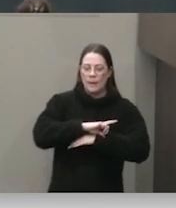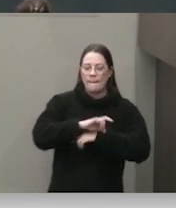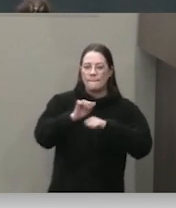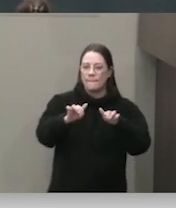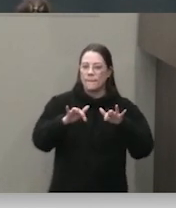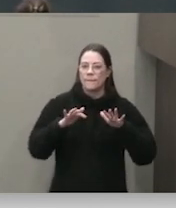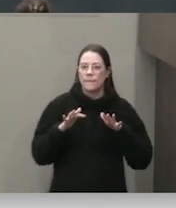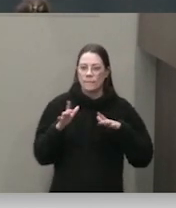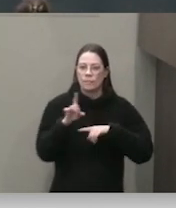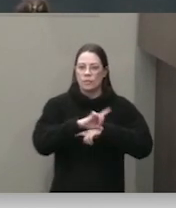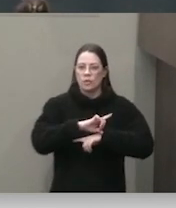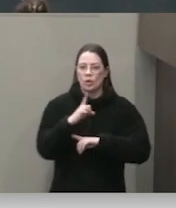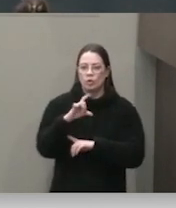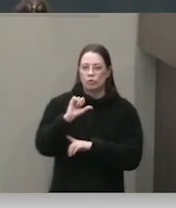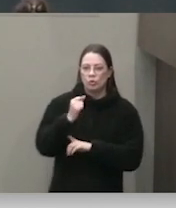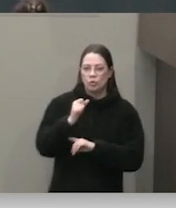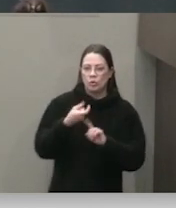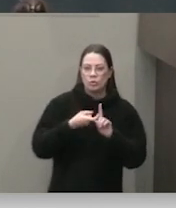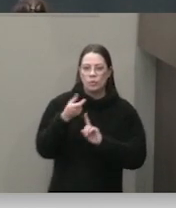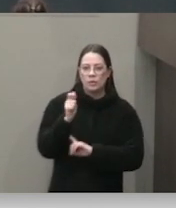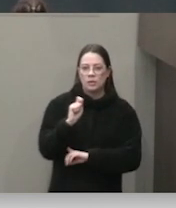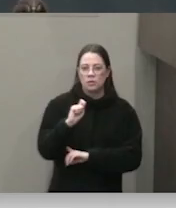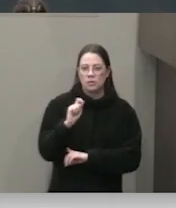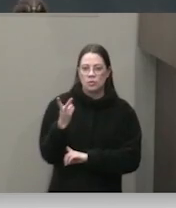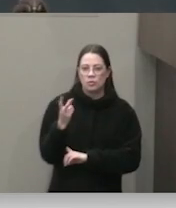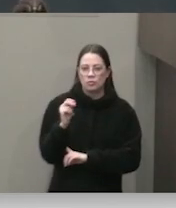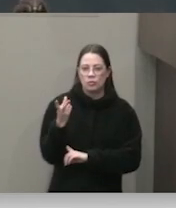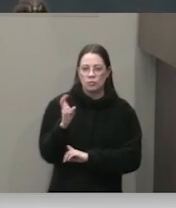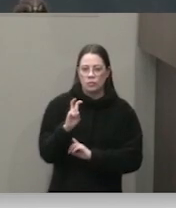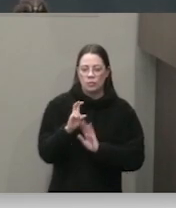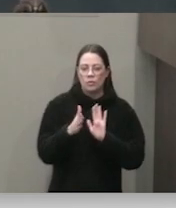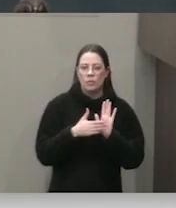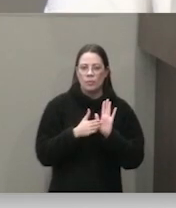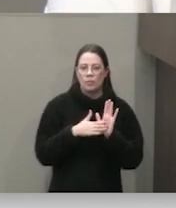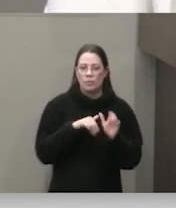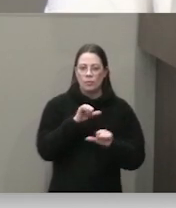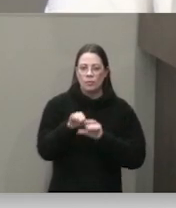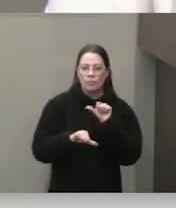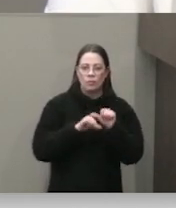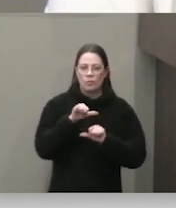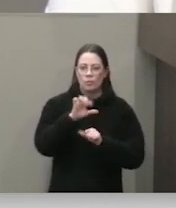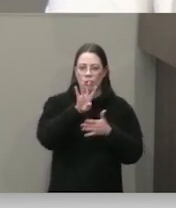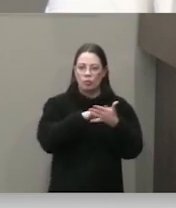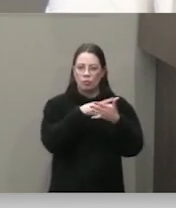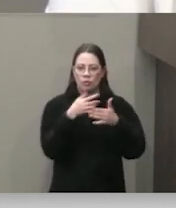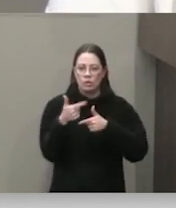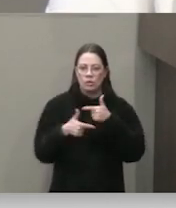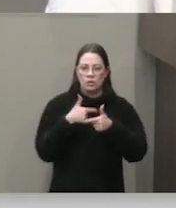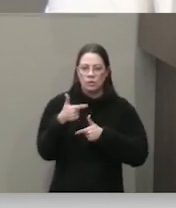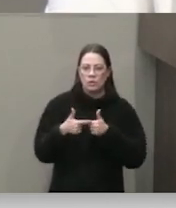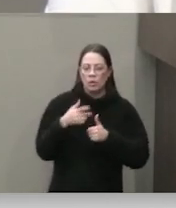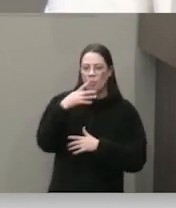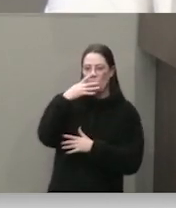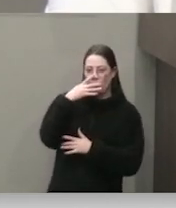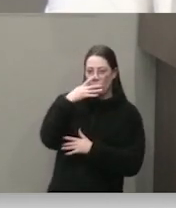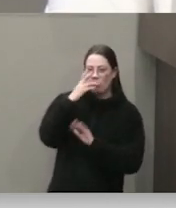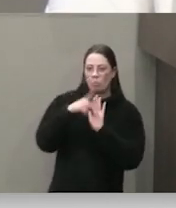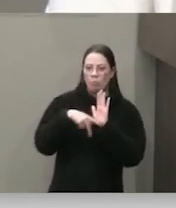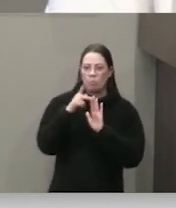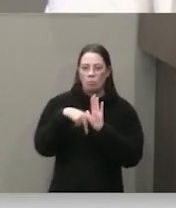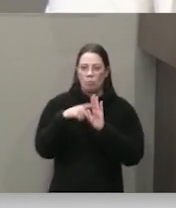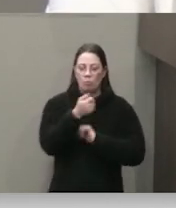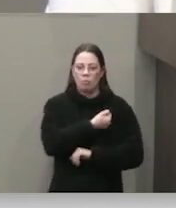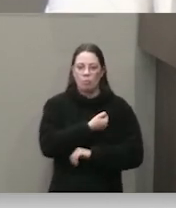plenária de 18 de agosto de 2025, proposta de alteração do cronograma de trabalho de apreciação dos projetos de lei